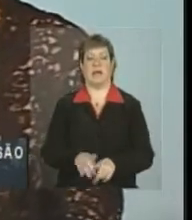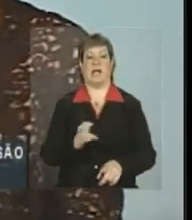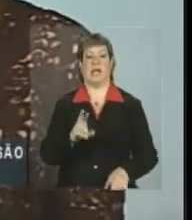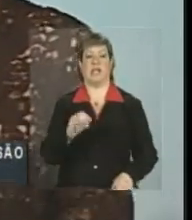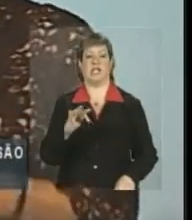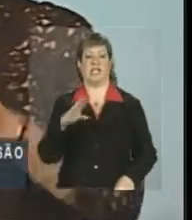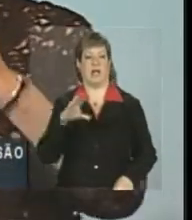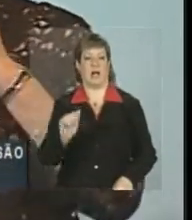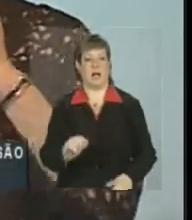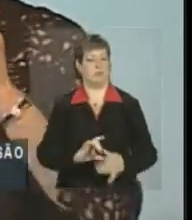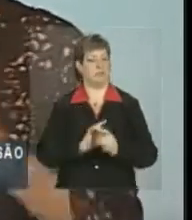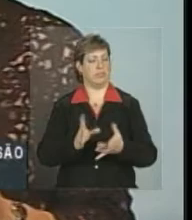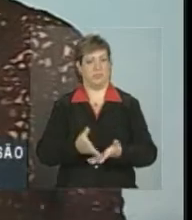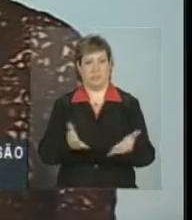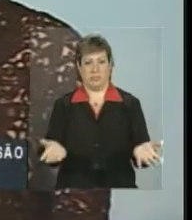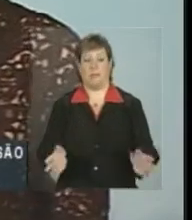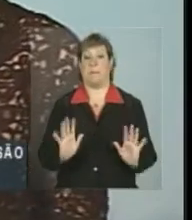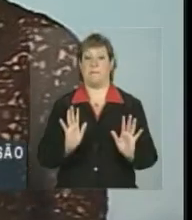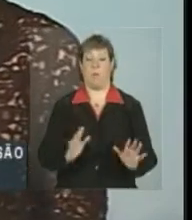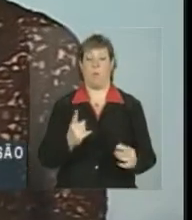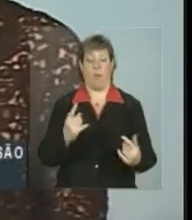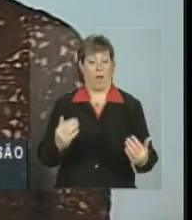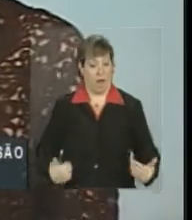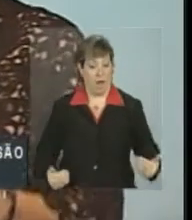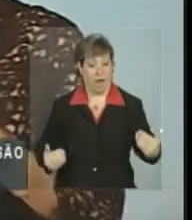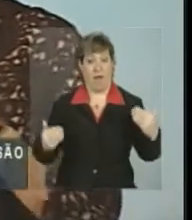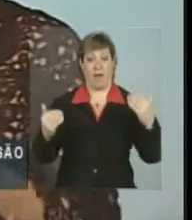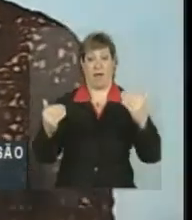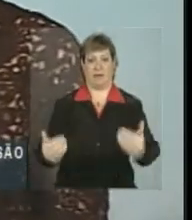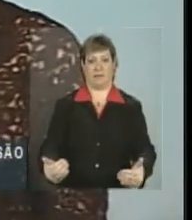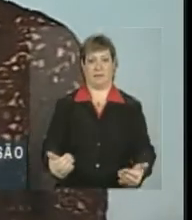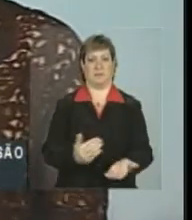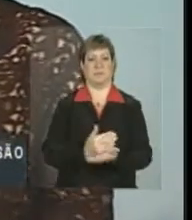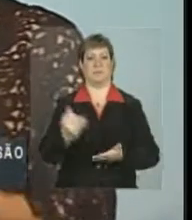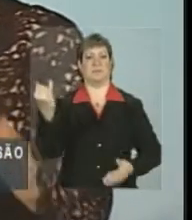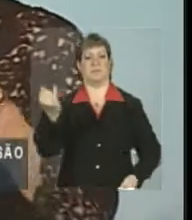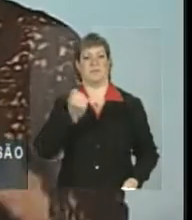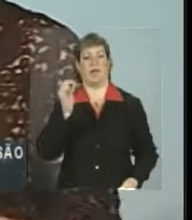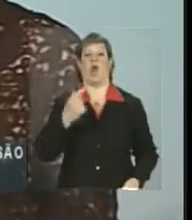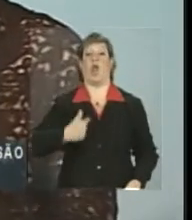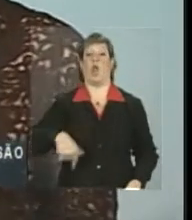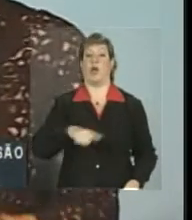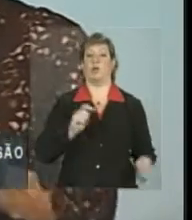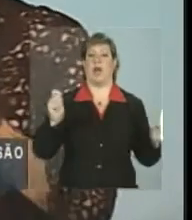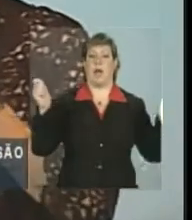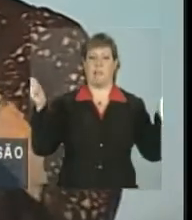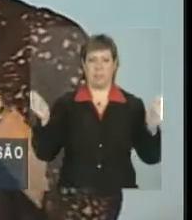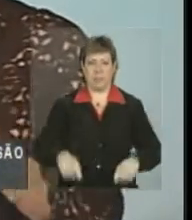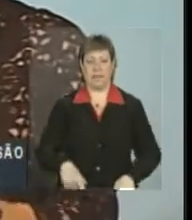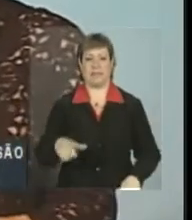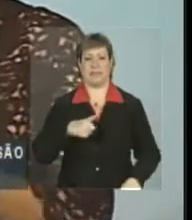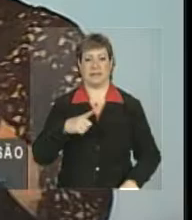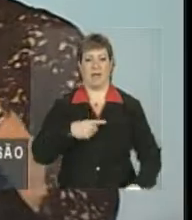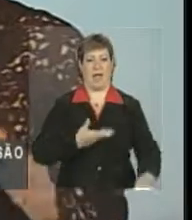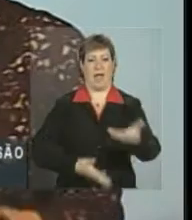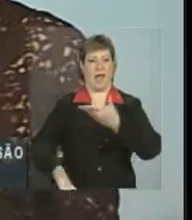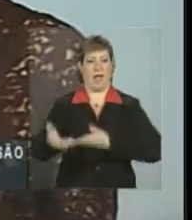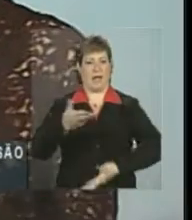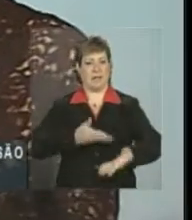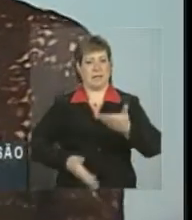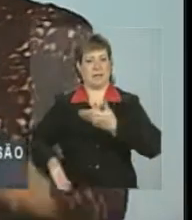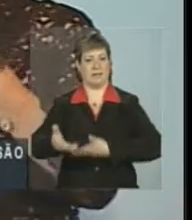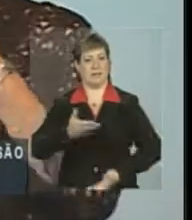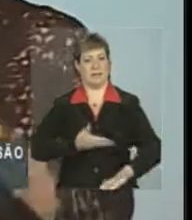crítica. Mas um grande passo foi sermos capazes de ter uma relação